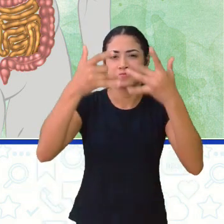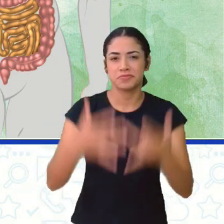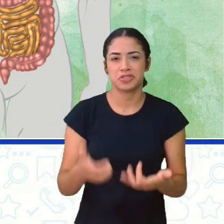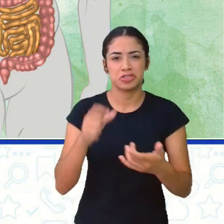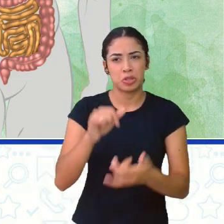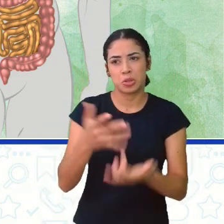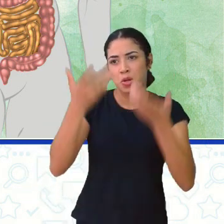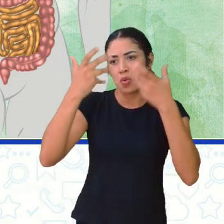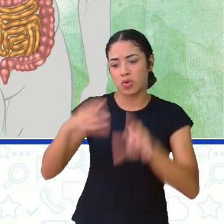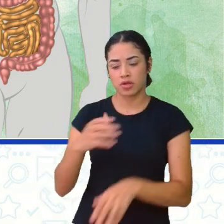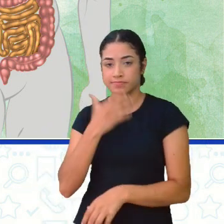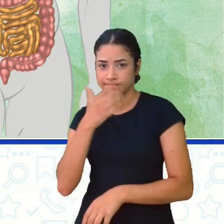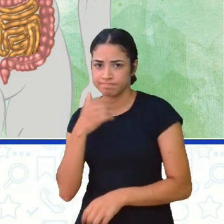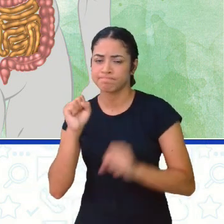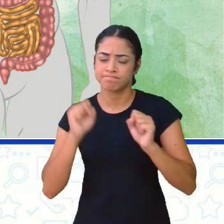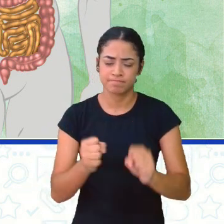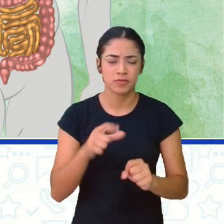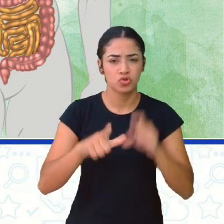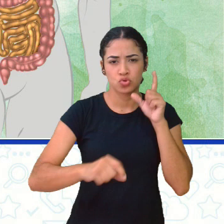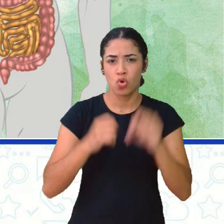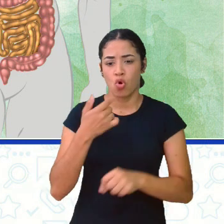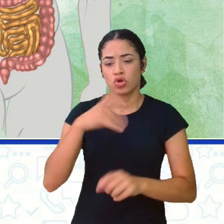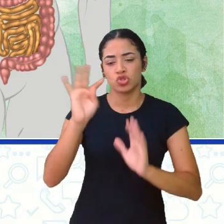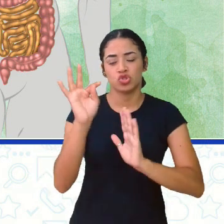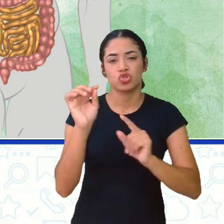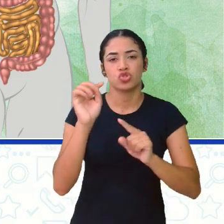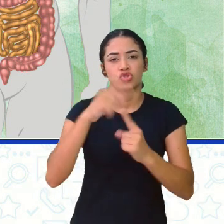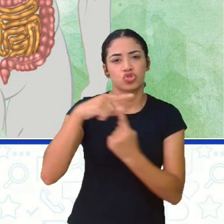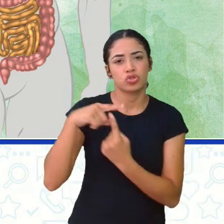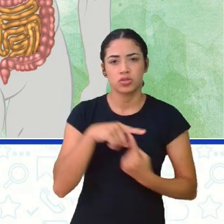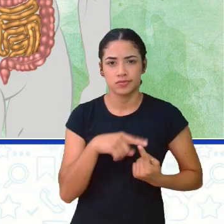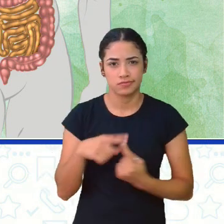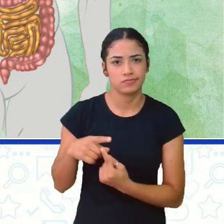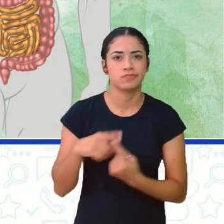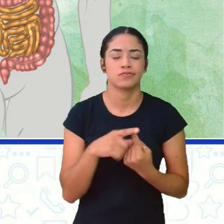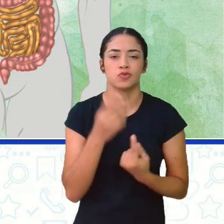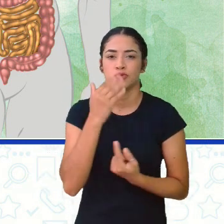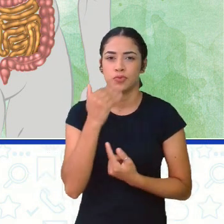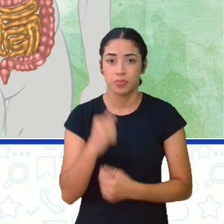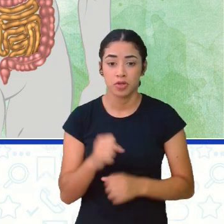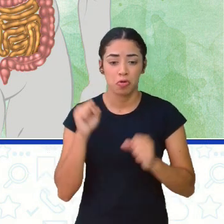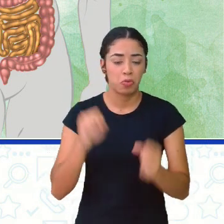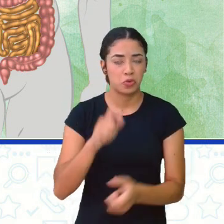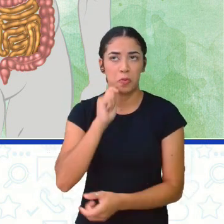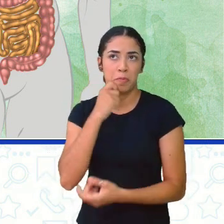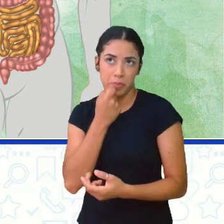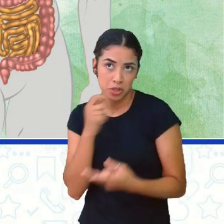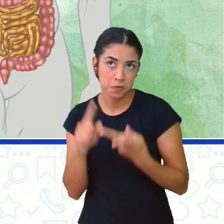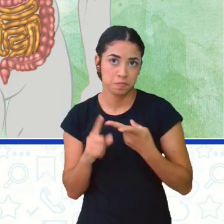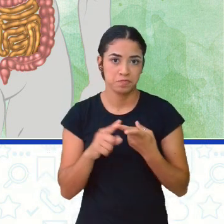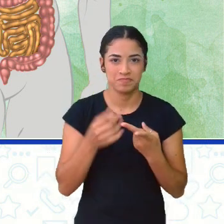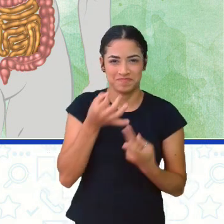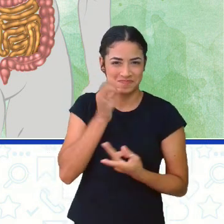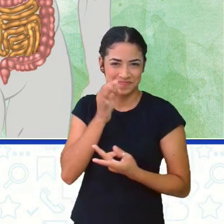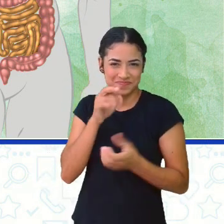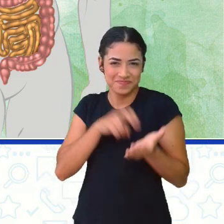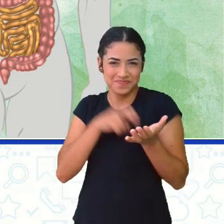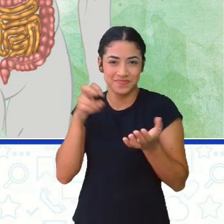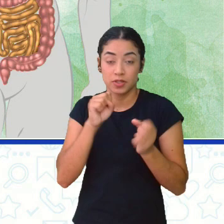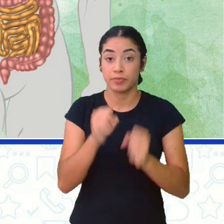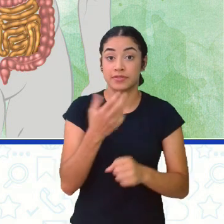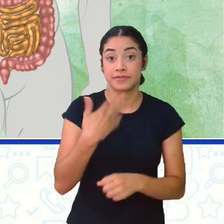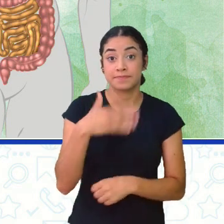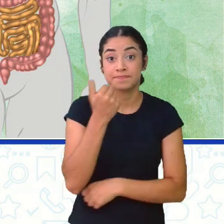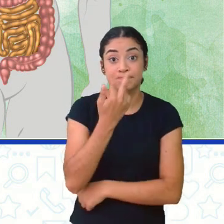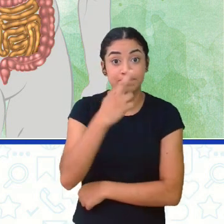com a maçã, escolhe outro tipo de alimento. Tu coloca aí uma refeição, foi um pão, né? Hoje no café da manhã, foi o